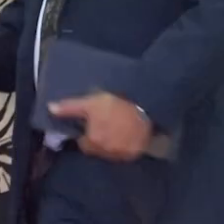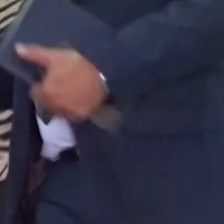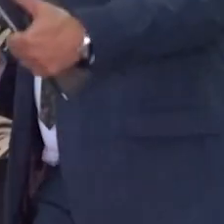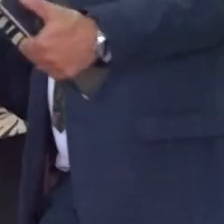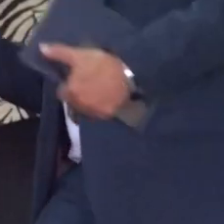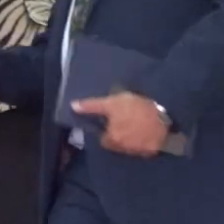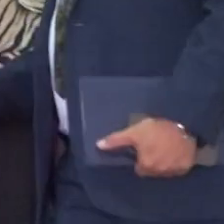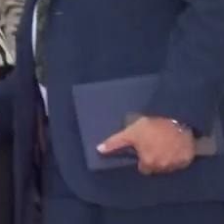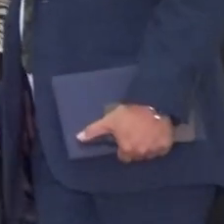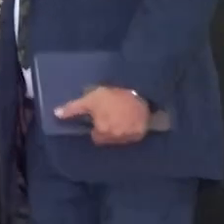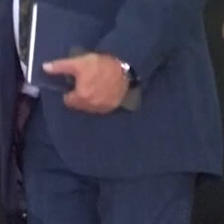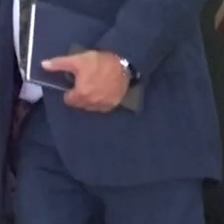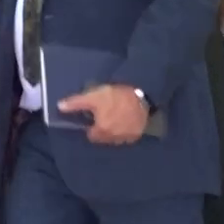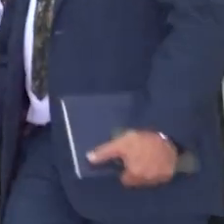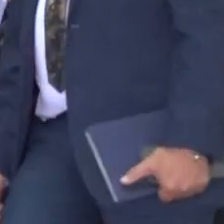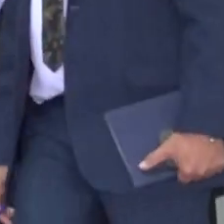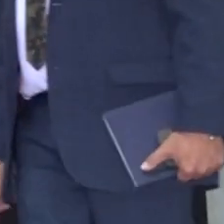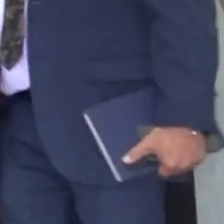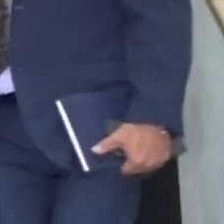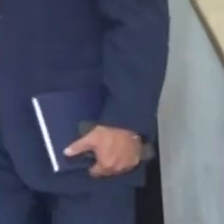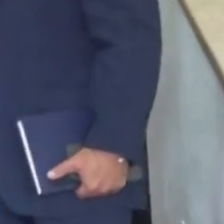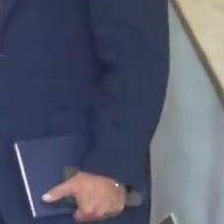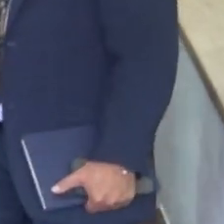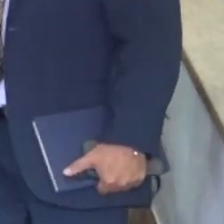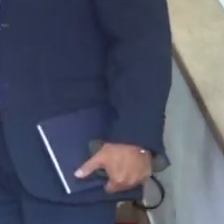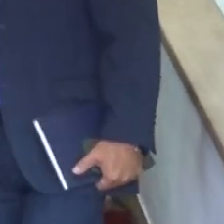CPLP, Hamutuxia, Husinação